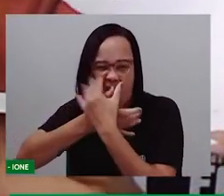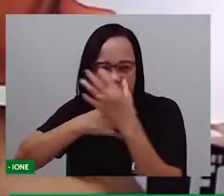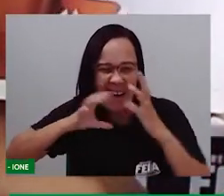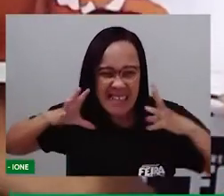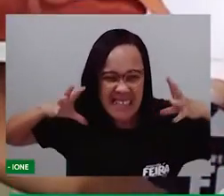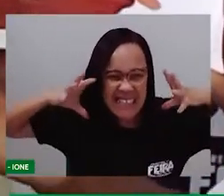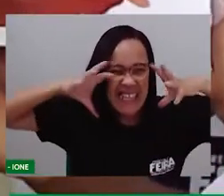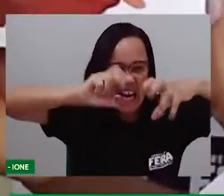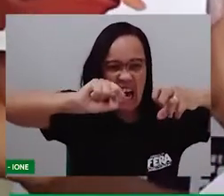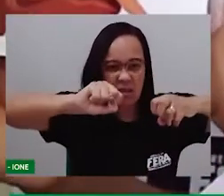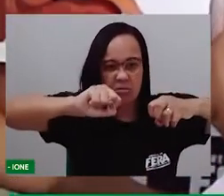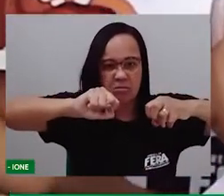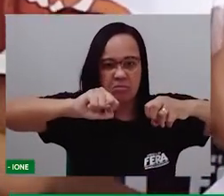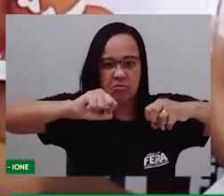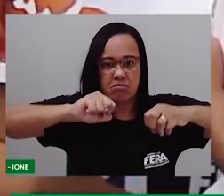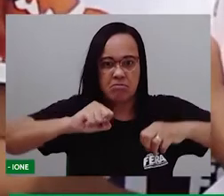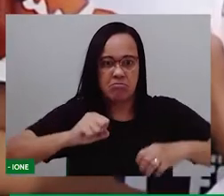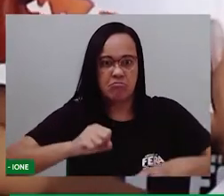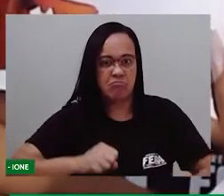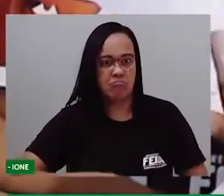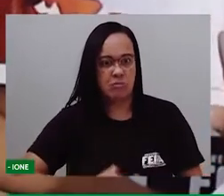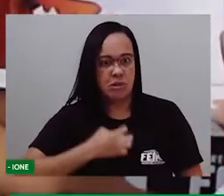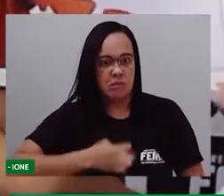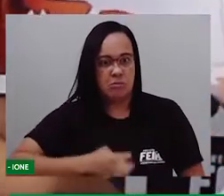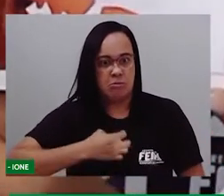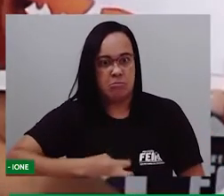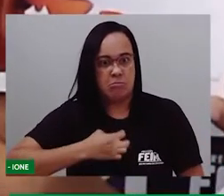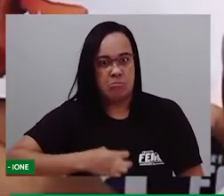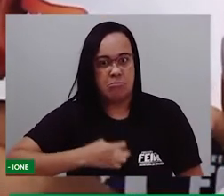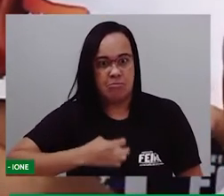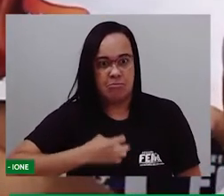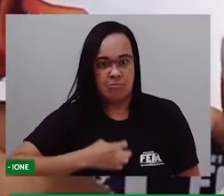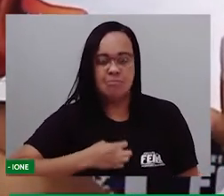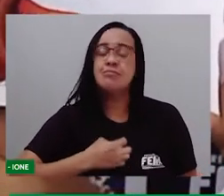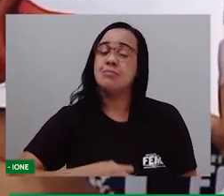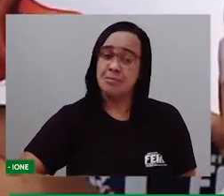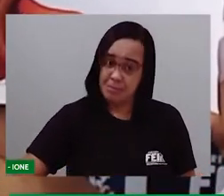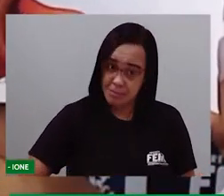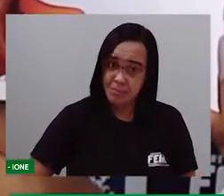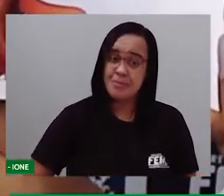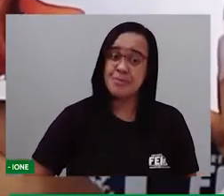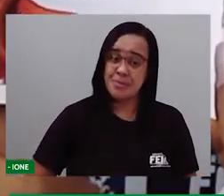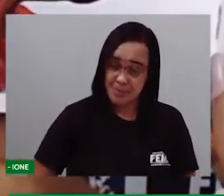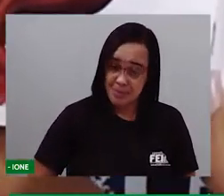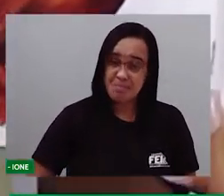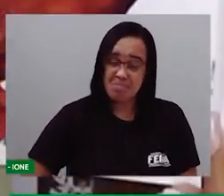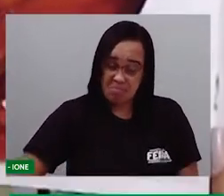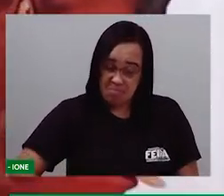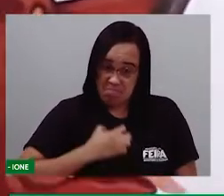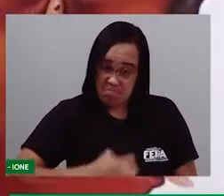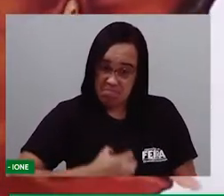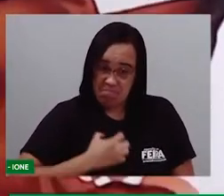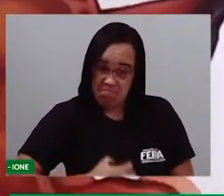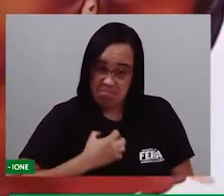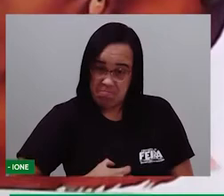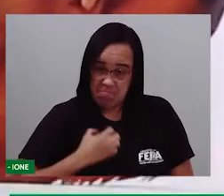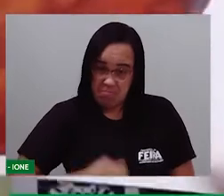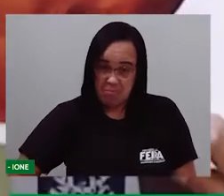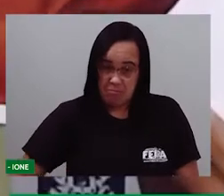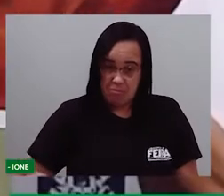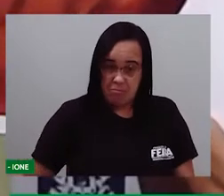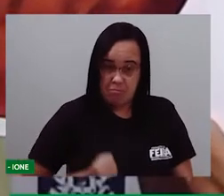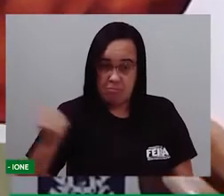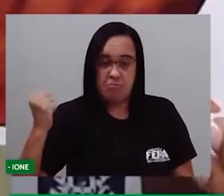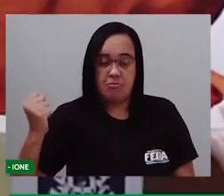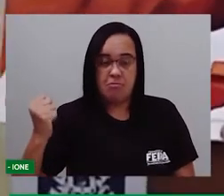tava e ele parecia bravo né e ele parecia